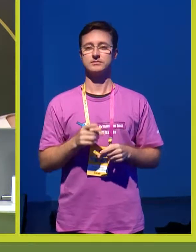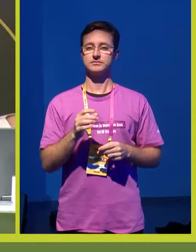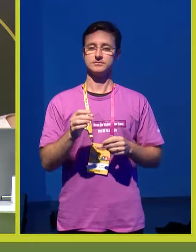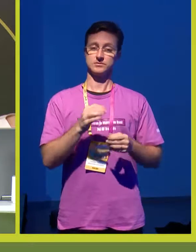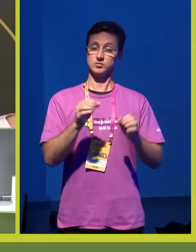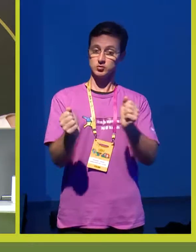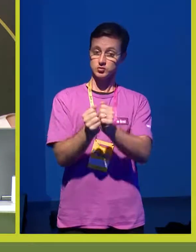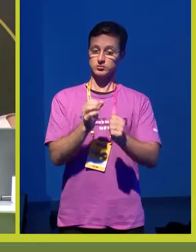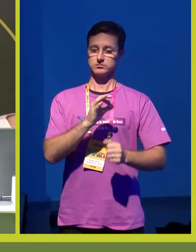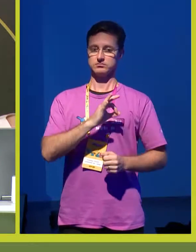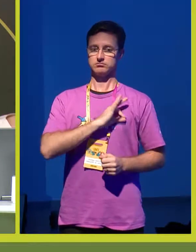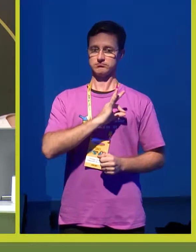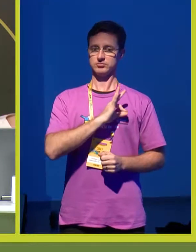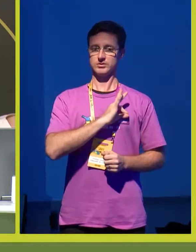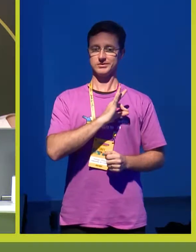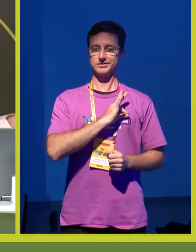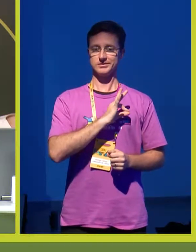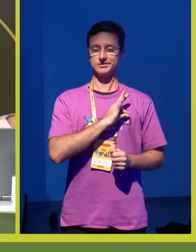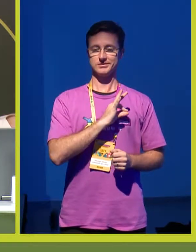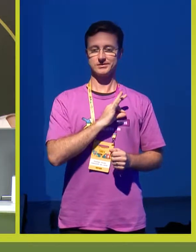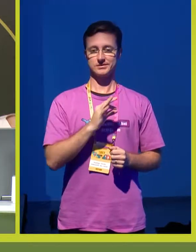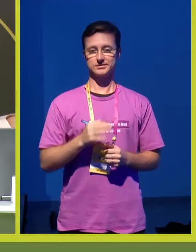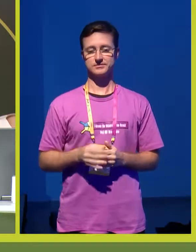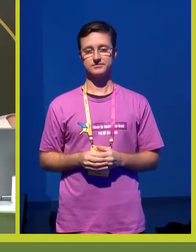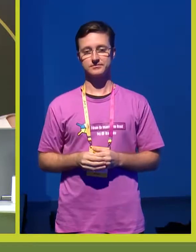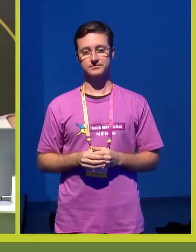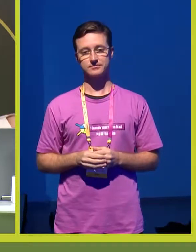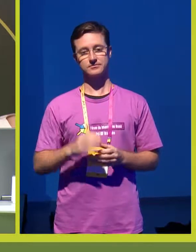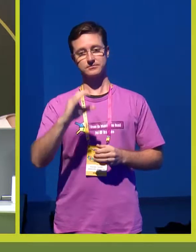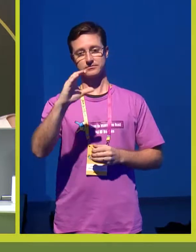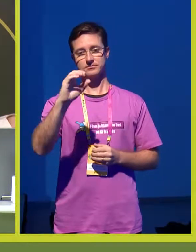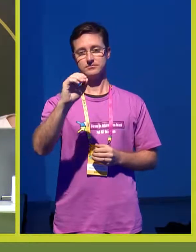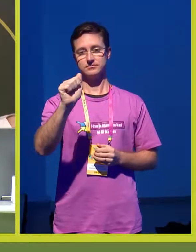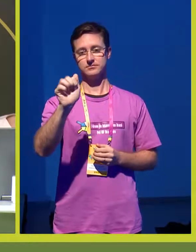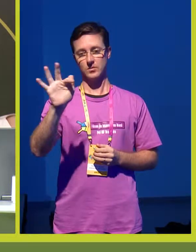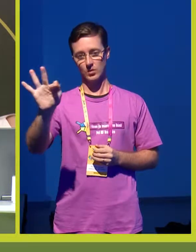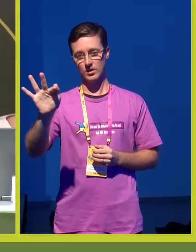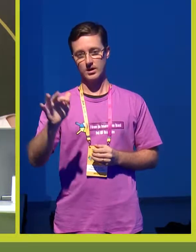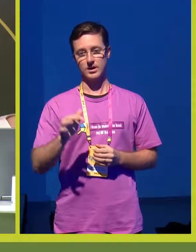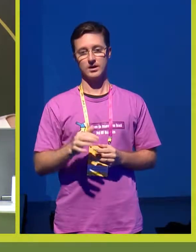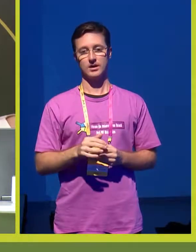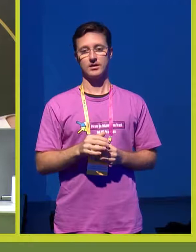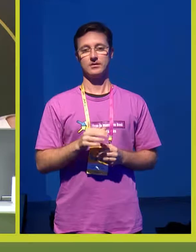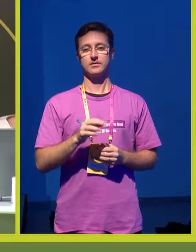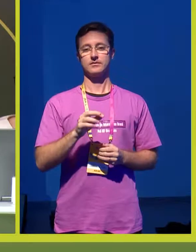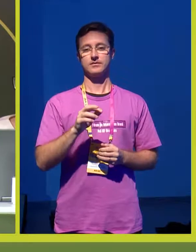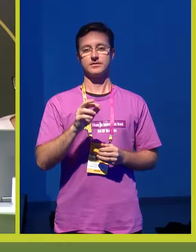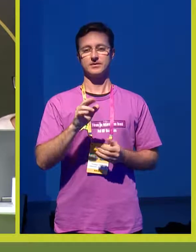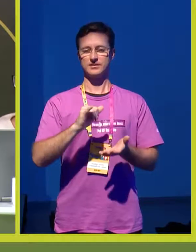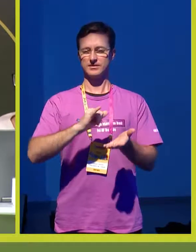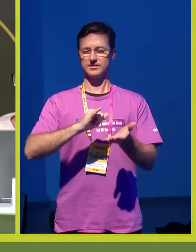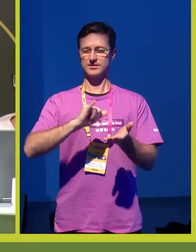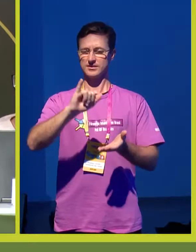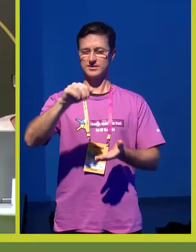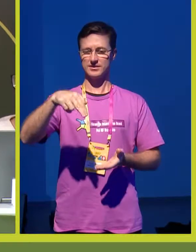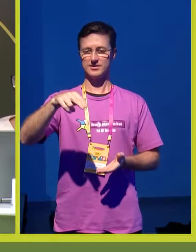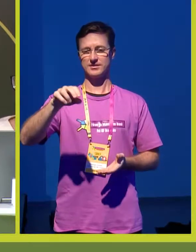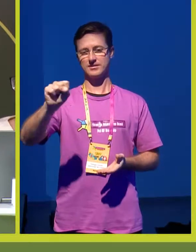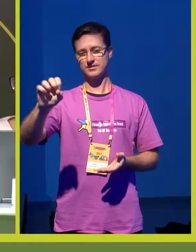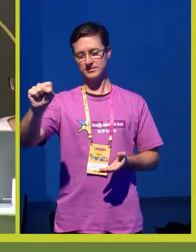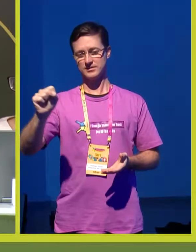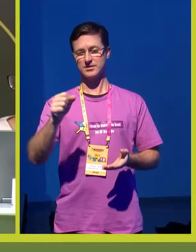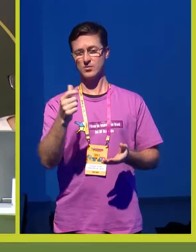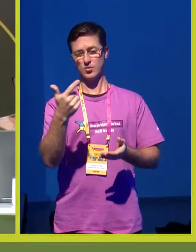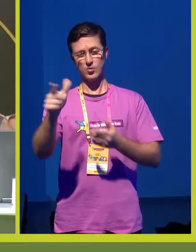a participação bem mais às claras do COAF, atual UIF, da Receita Federal, do INSS e dos